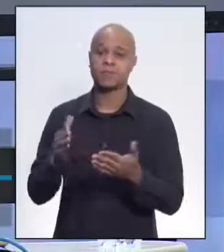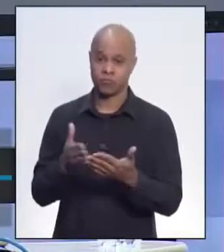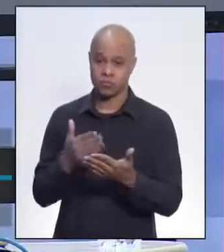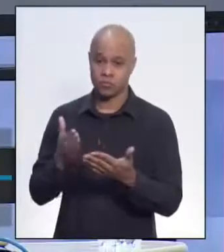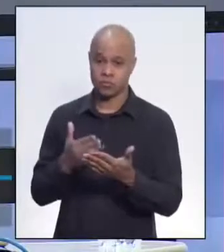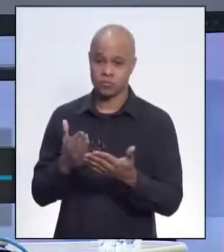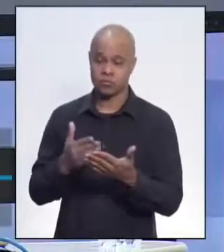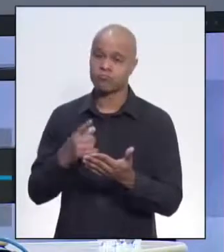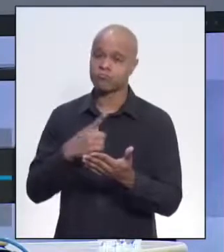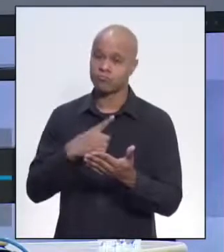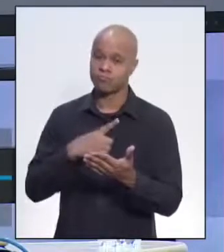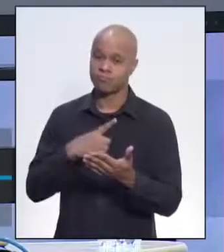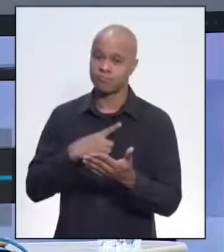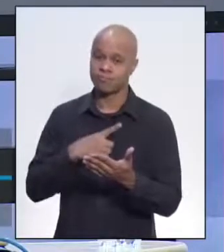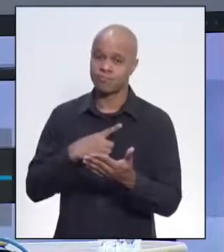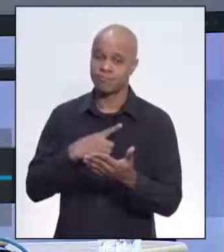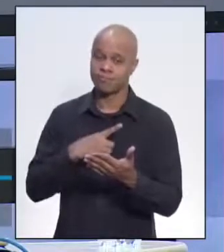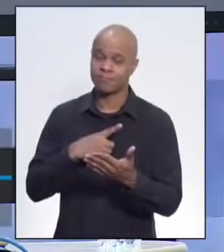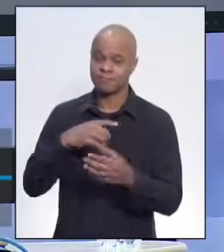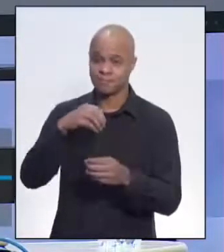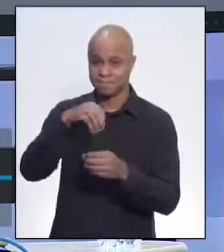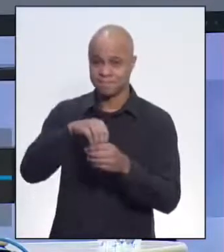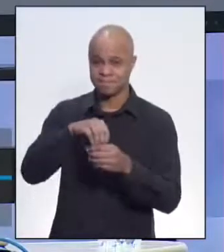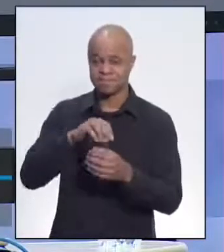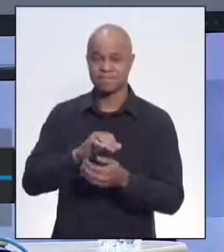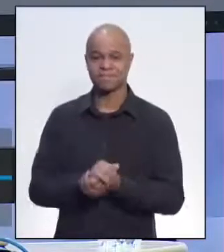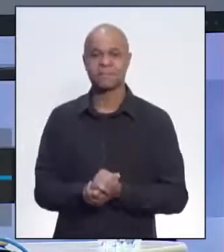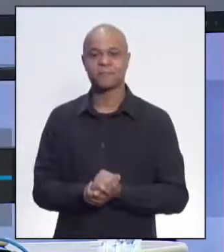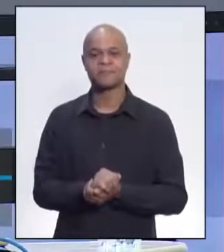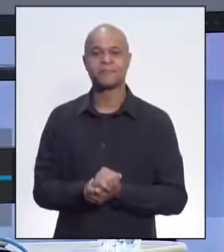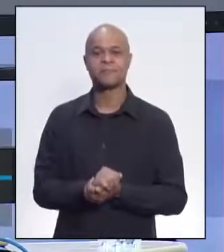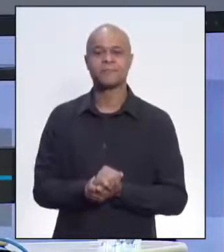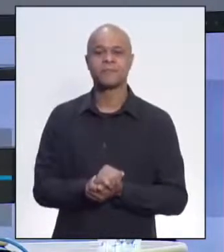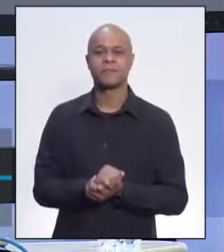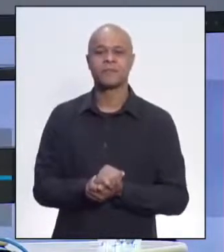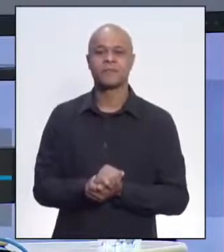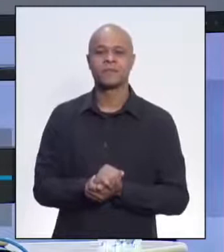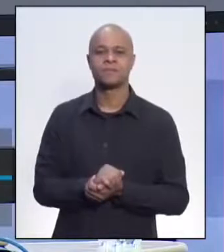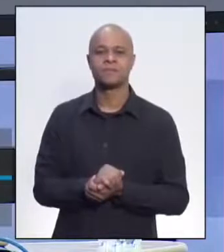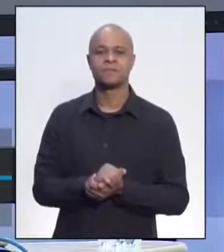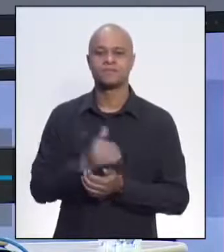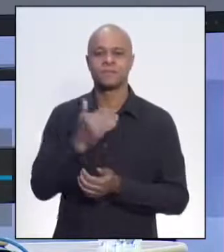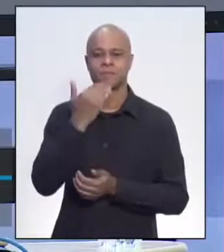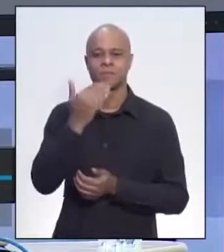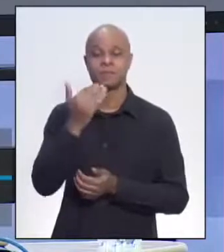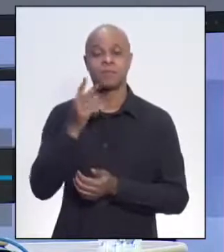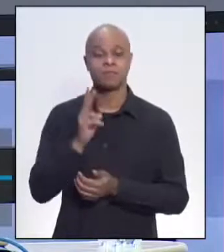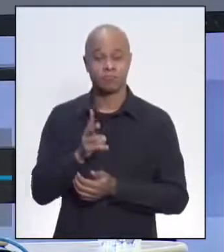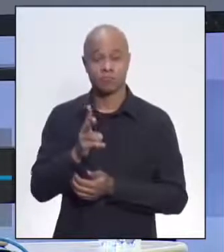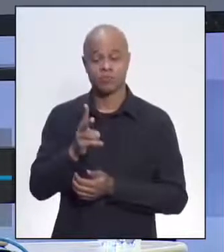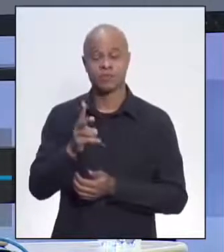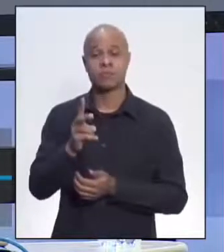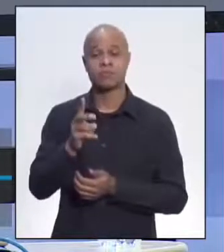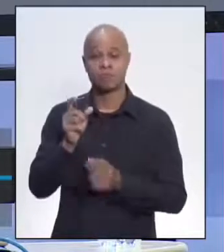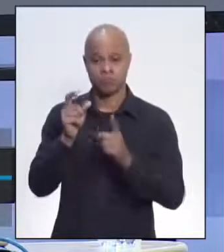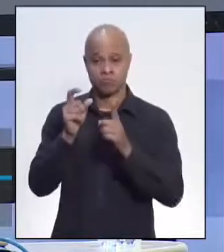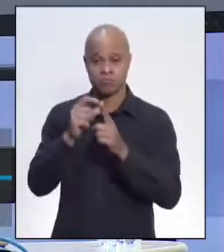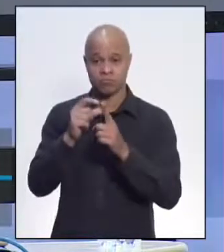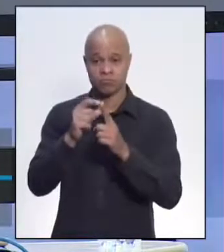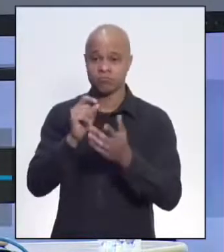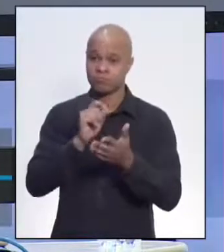do professor. Outra coisa que eu sempre peço para vocês no início da aula, pegar uma caneta, um papel, anotar as palavras-chave, tá?